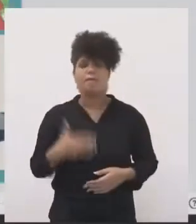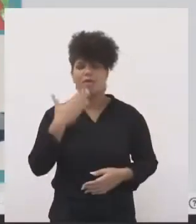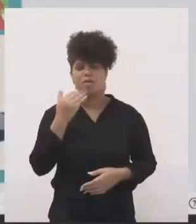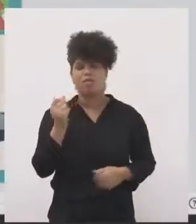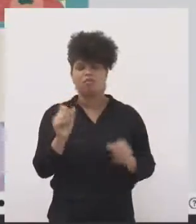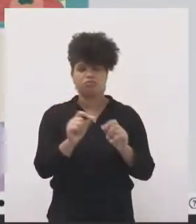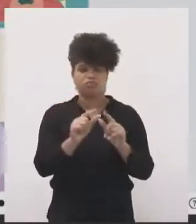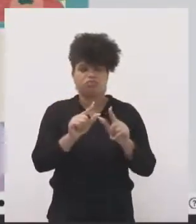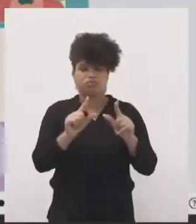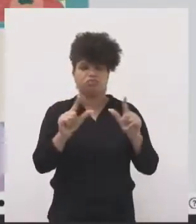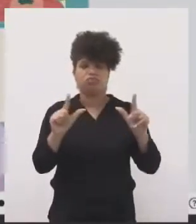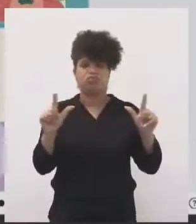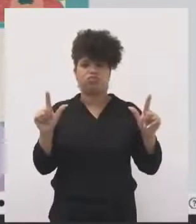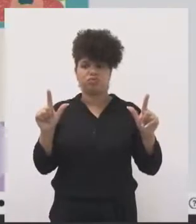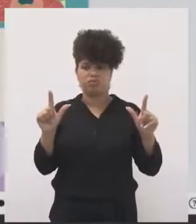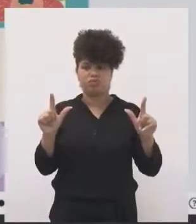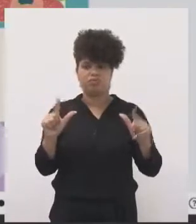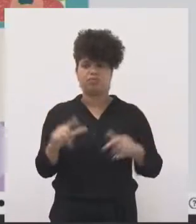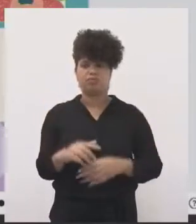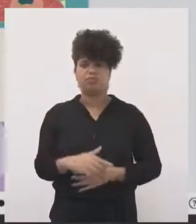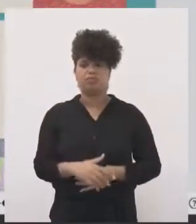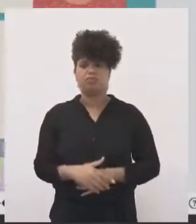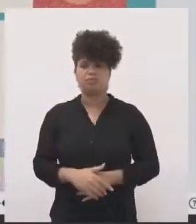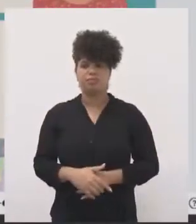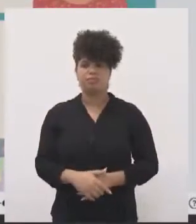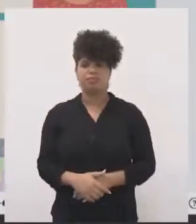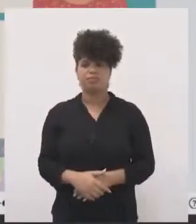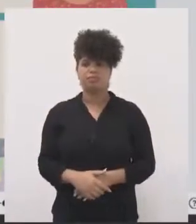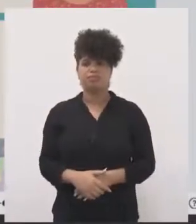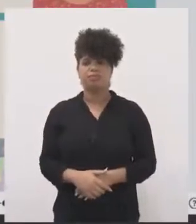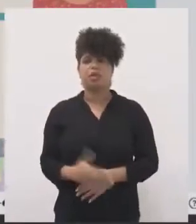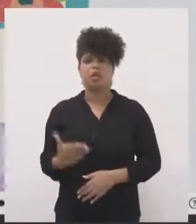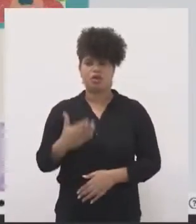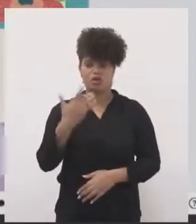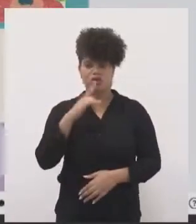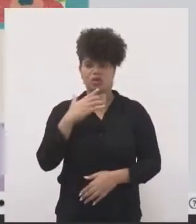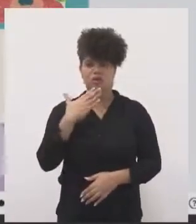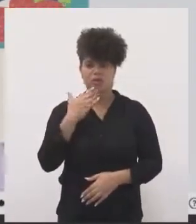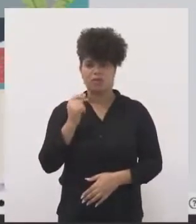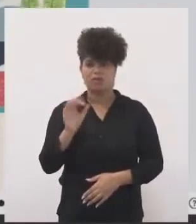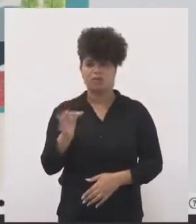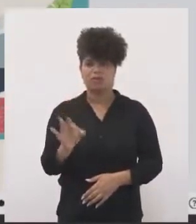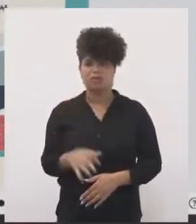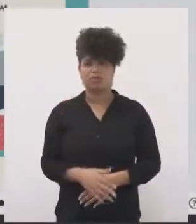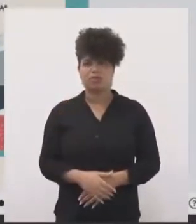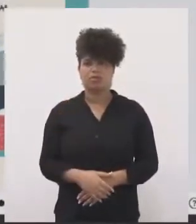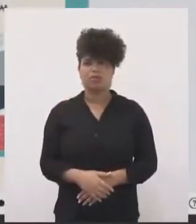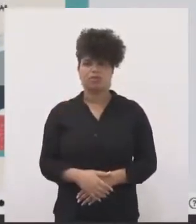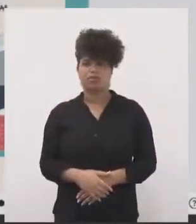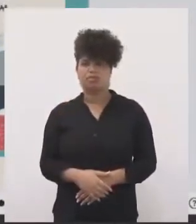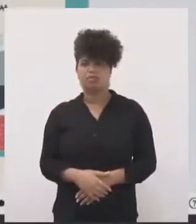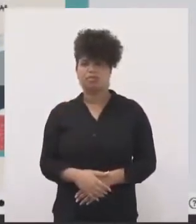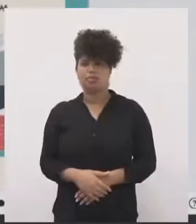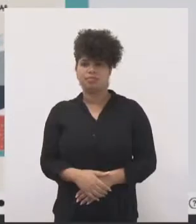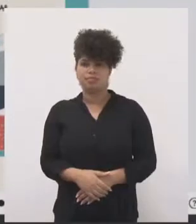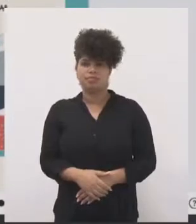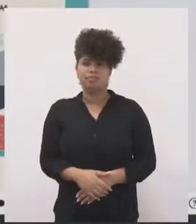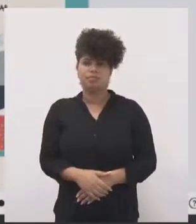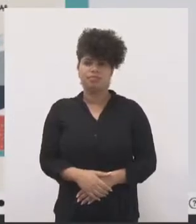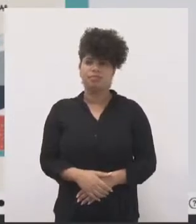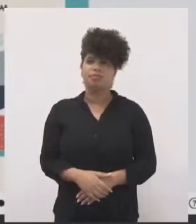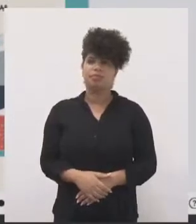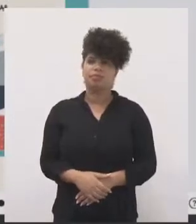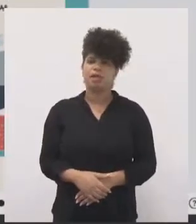pequenininho, né? É difícil de trabalhar se a gente não tiver com a tela aberta do tamanho correto. Então, aqui já tem uma historinha que